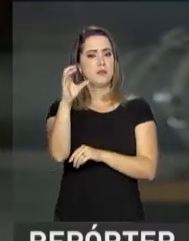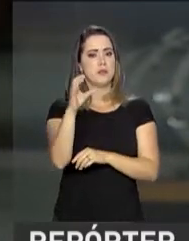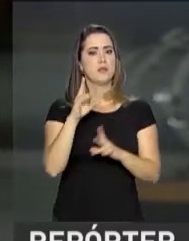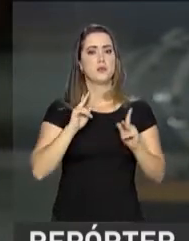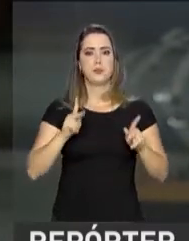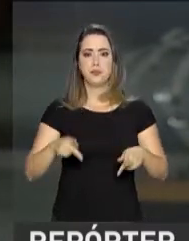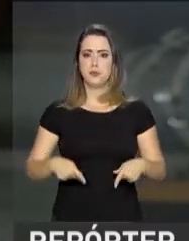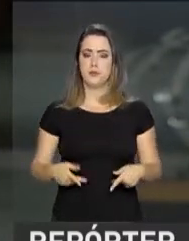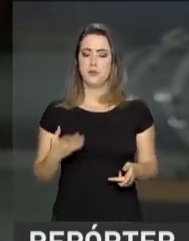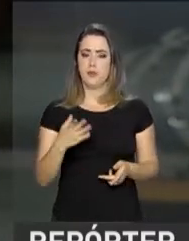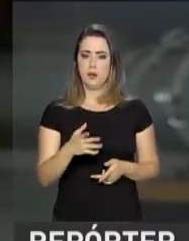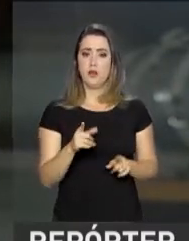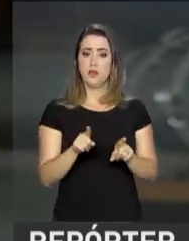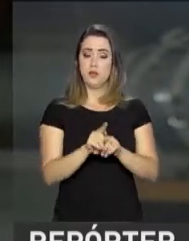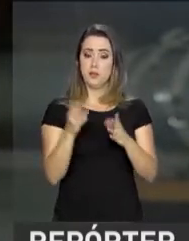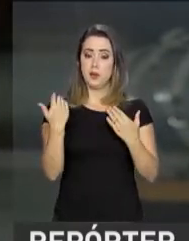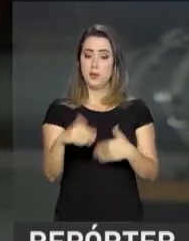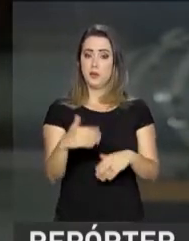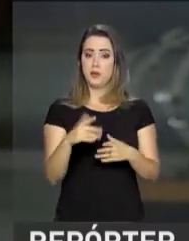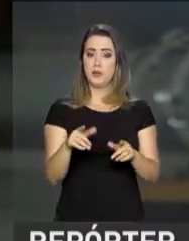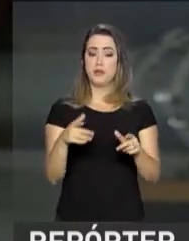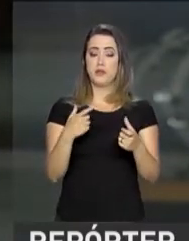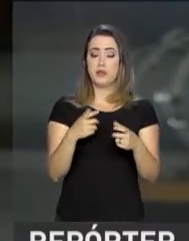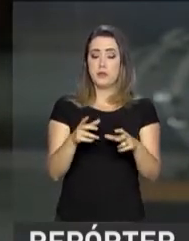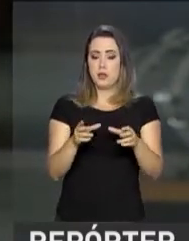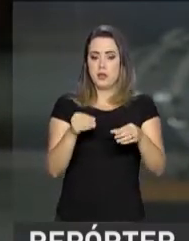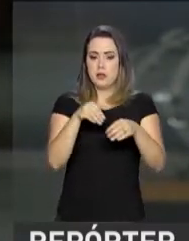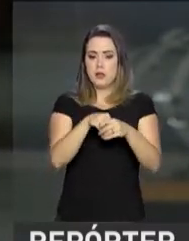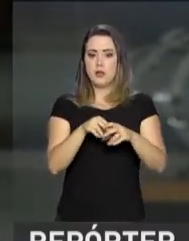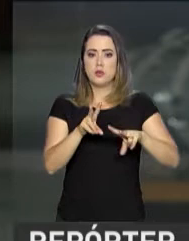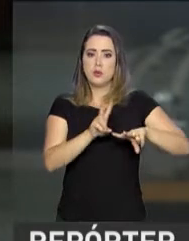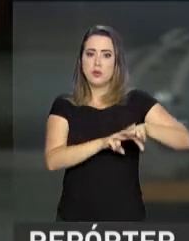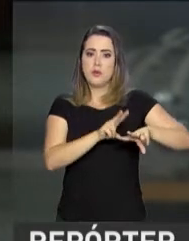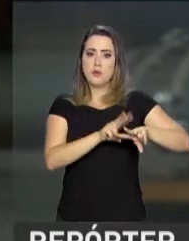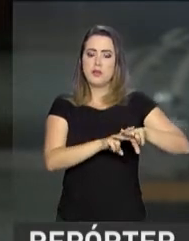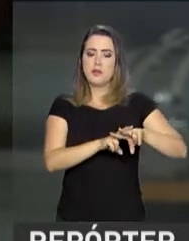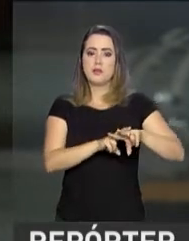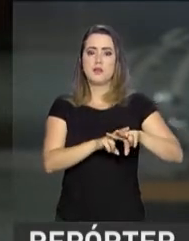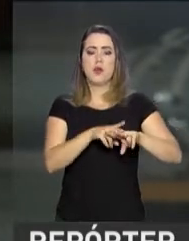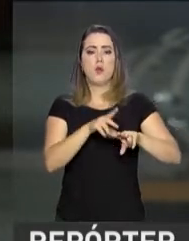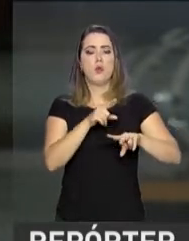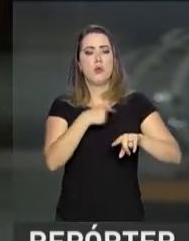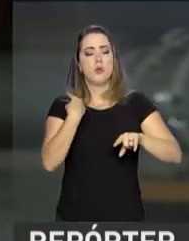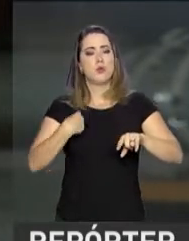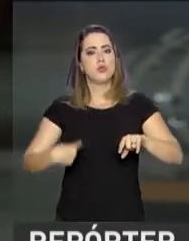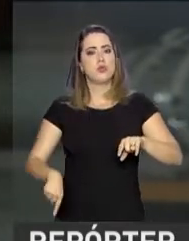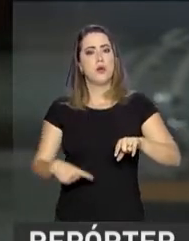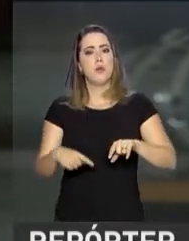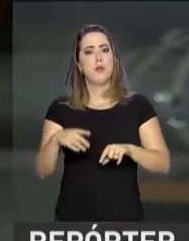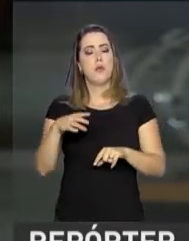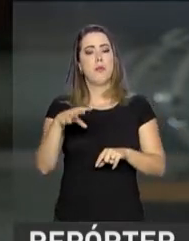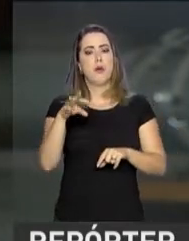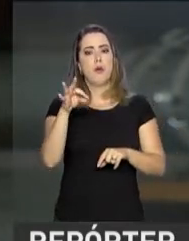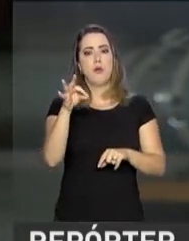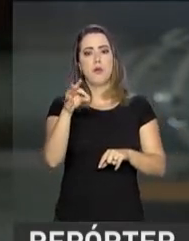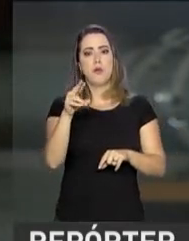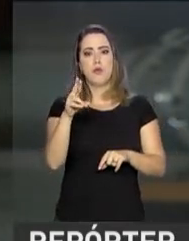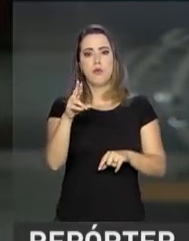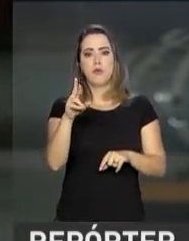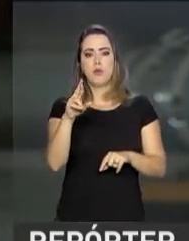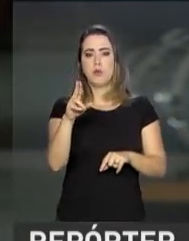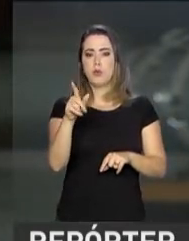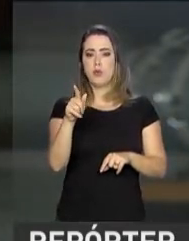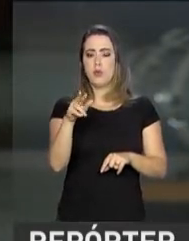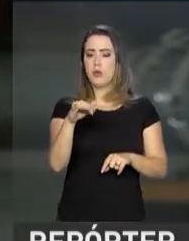também é vai ser aplicado em unidades prisionais do japão da turquia e da guiana francesa para brasileiros privados